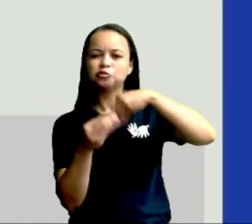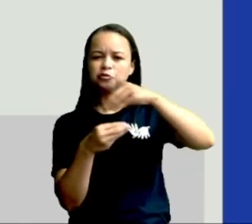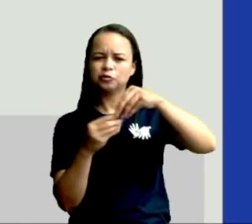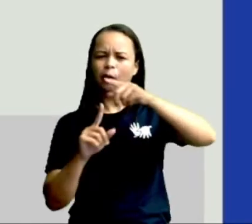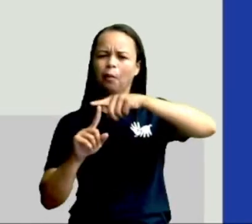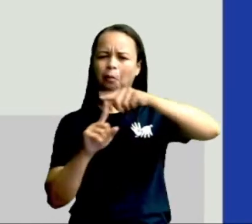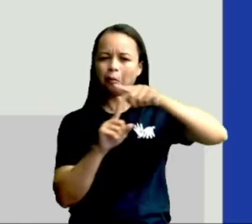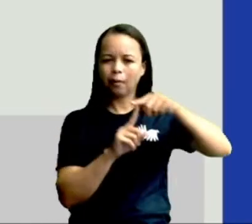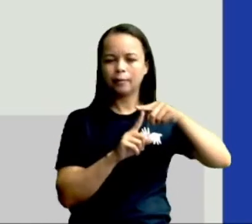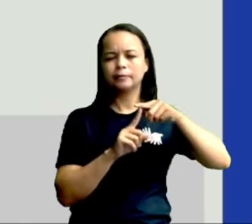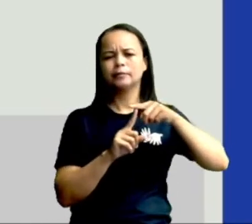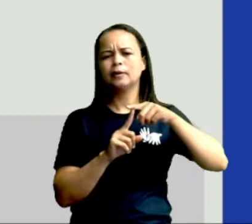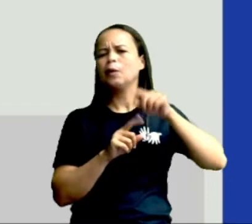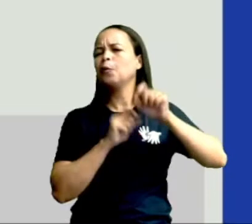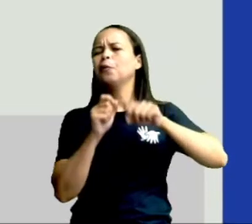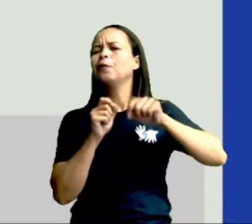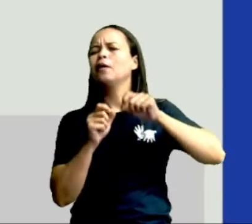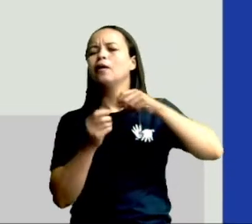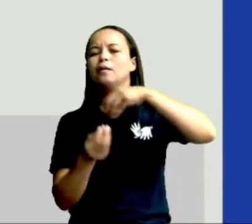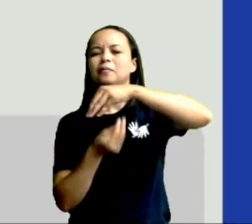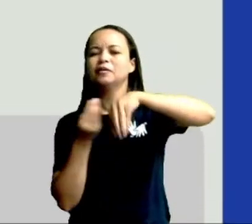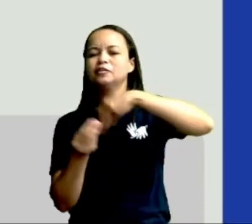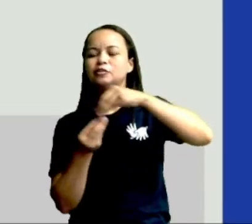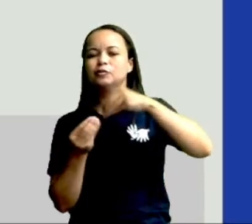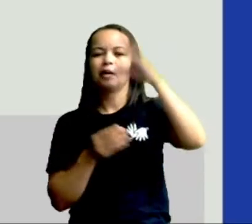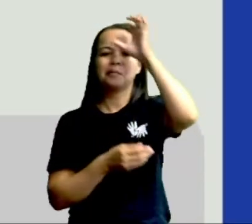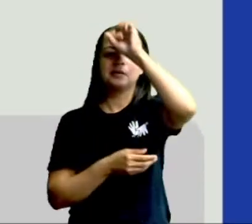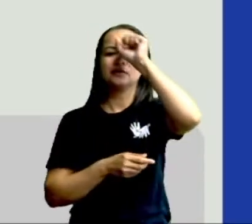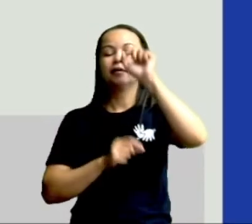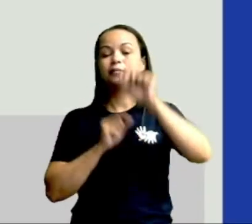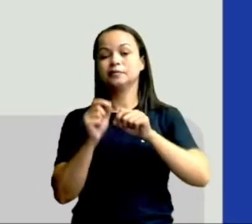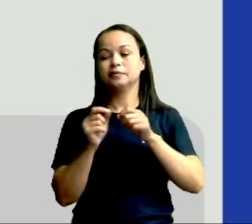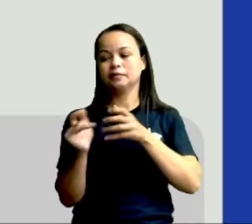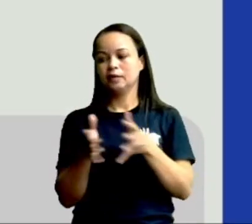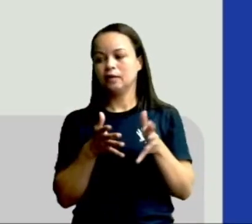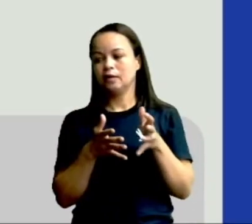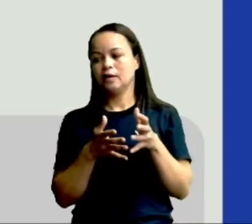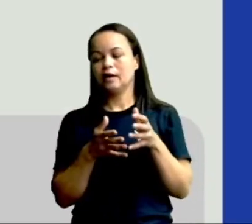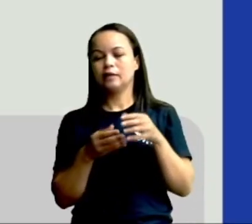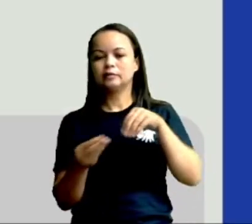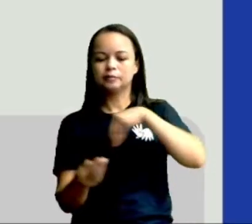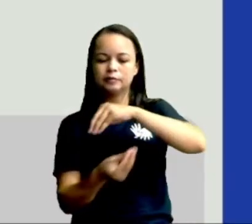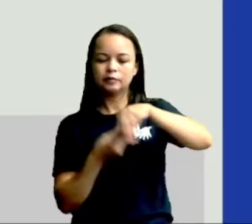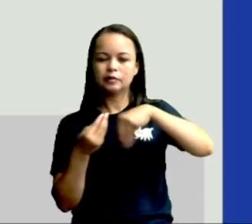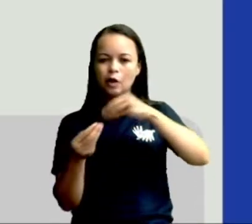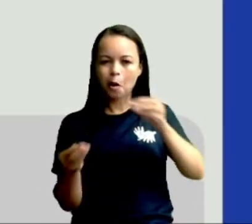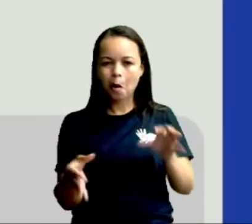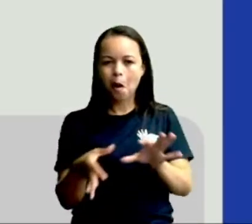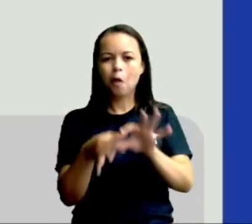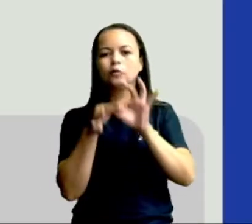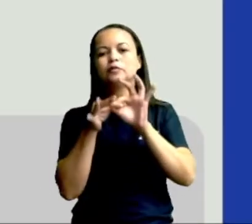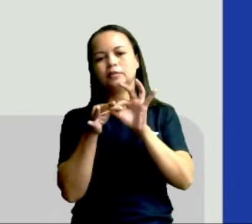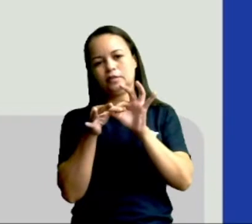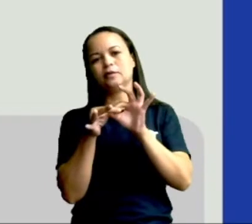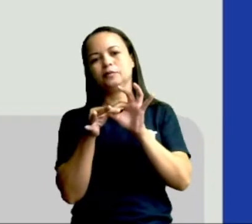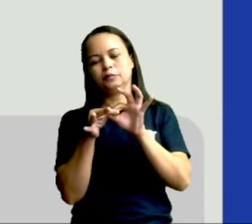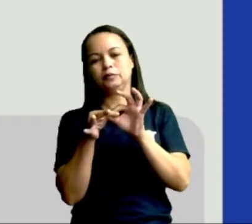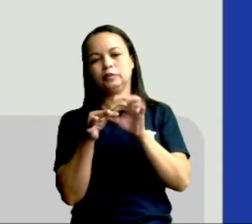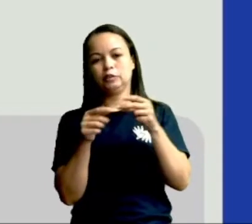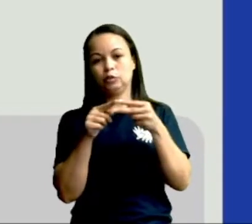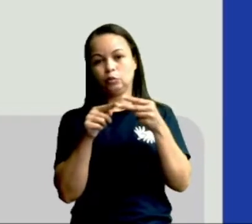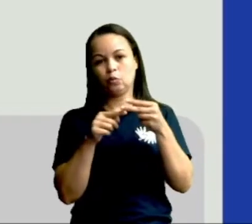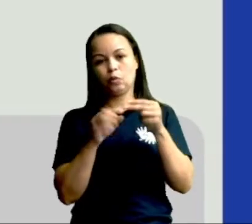E o que é mistura? Nós aprendemos que mistura é simplesmente a união de duas ou mais